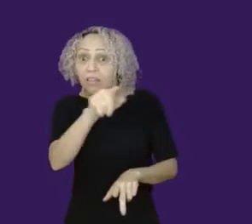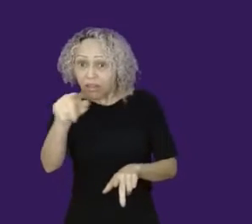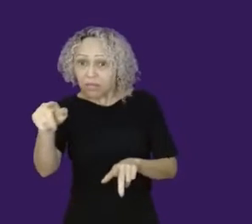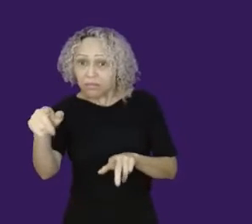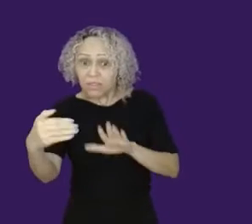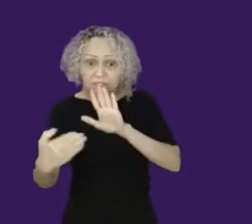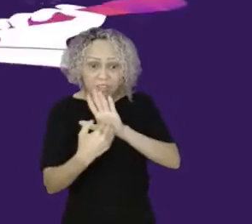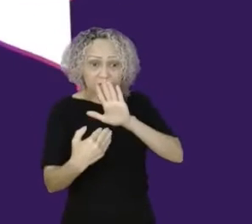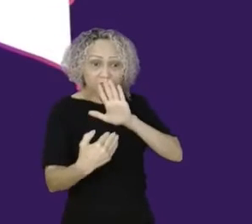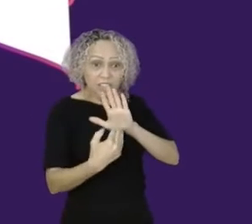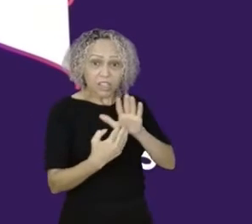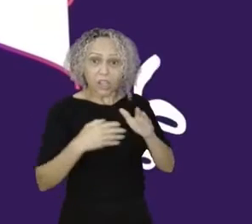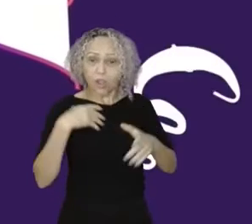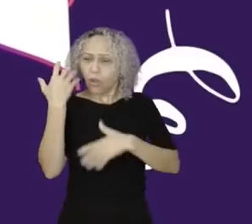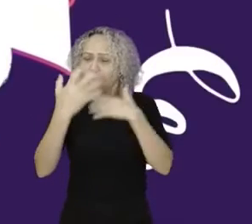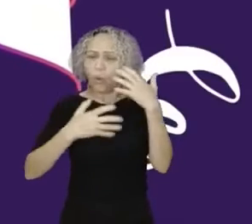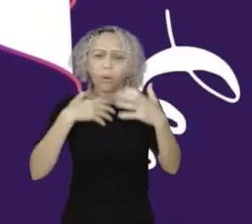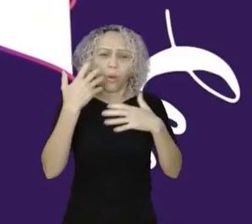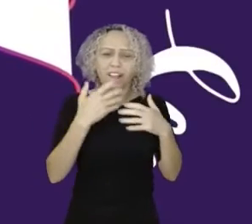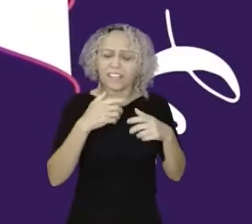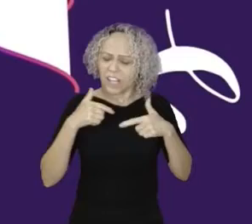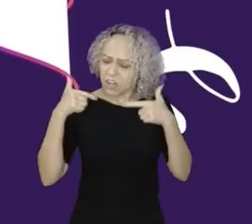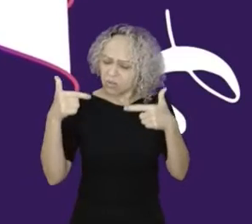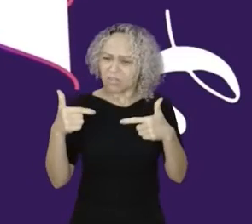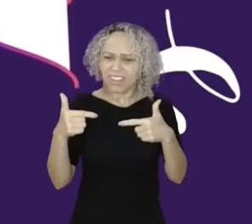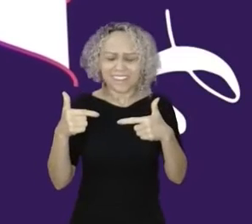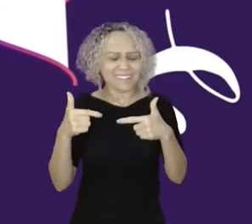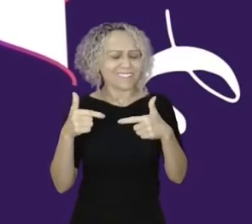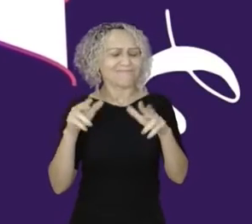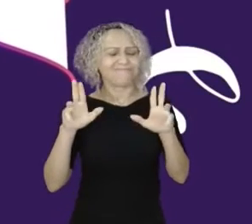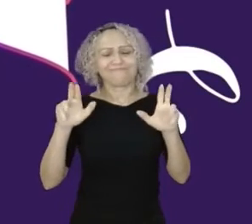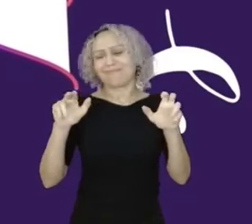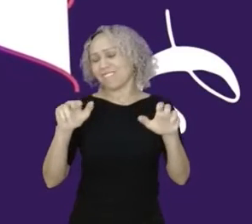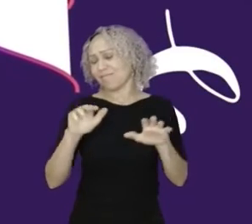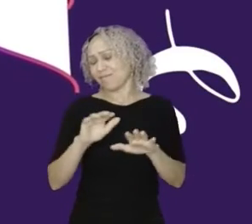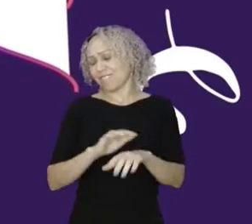Ninguém vai me impedir de cantar e lutar.